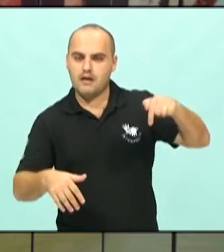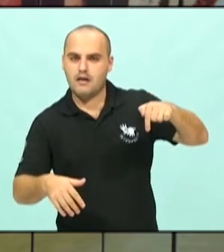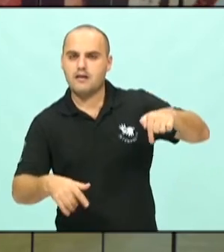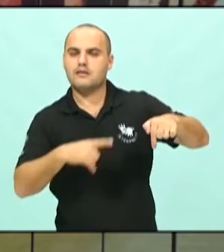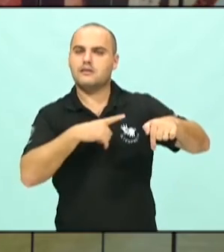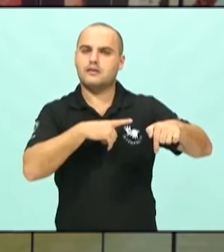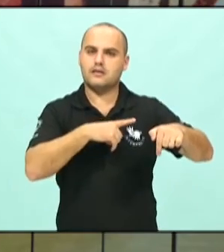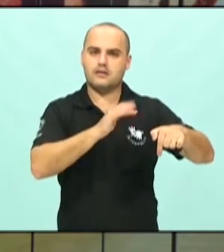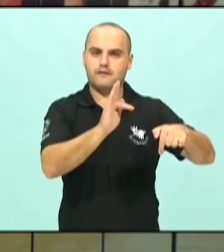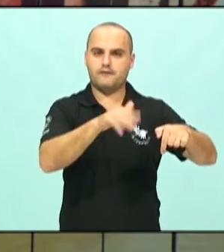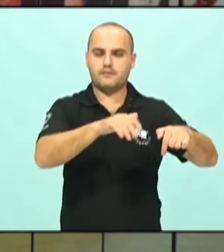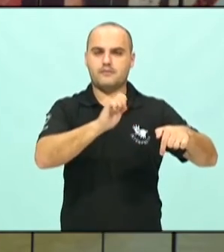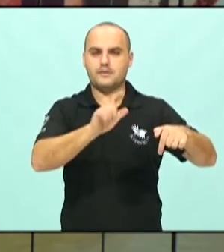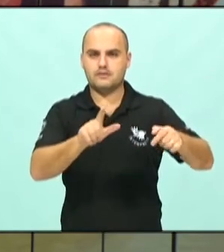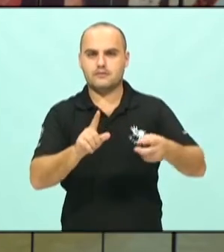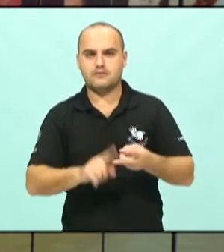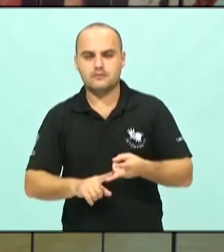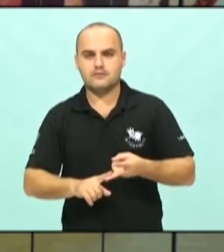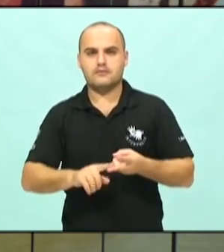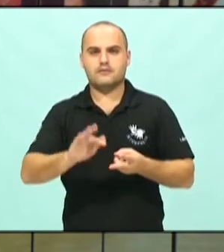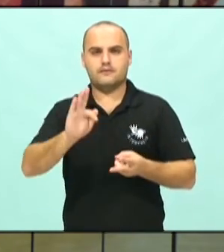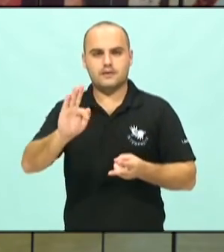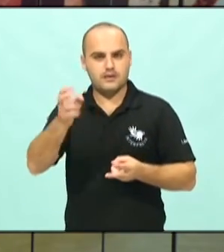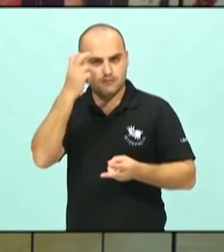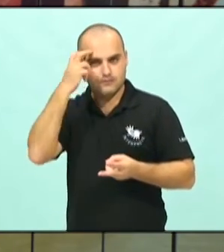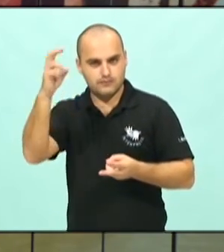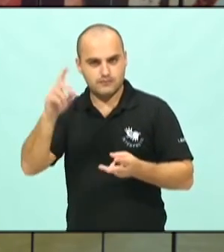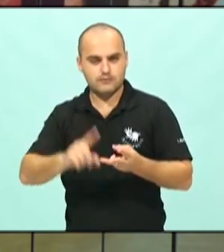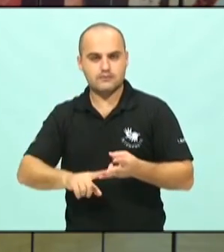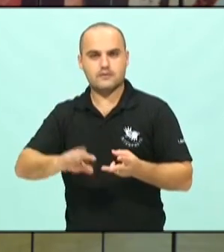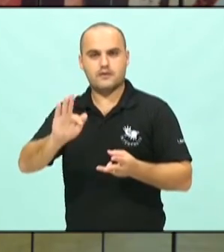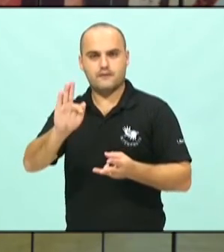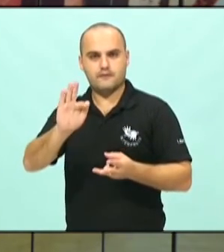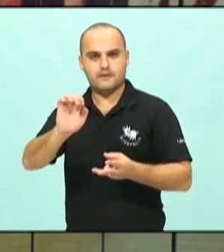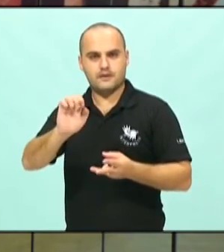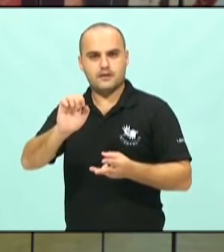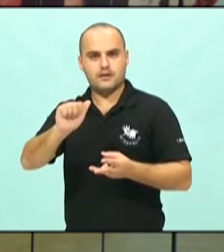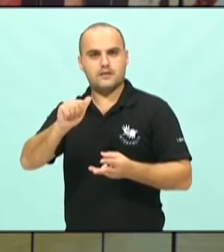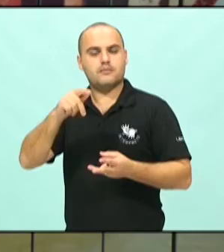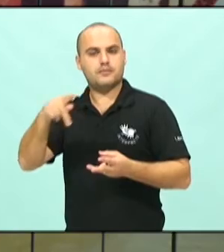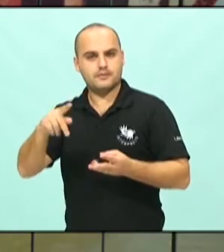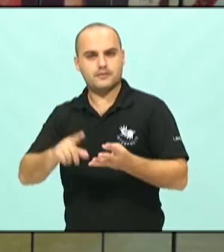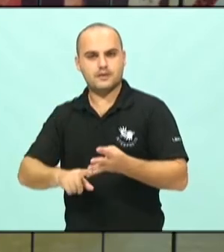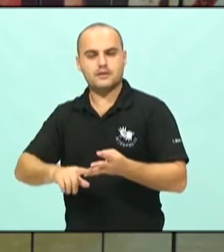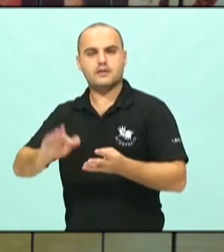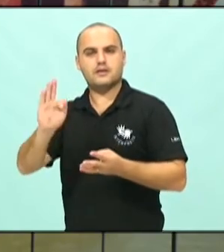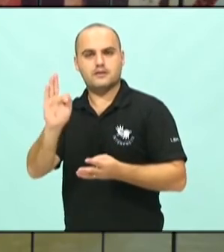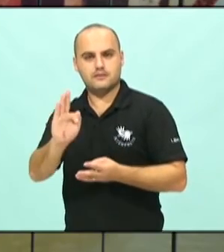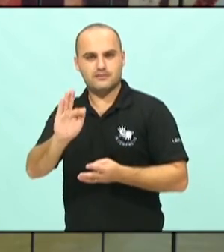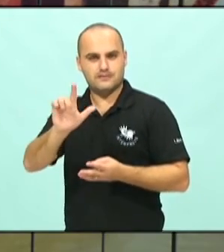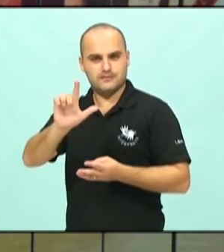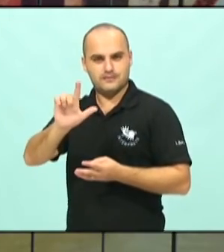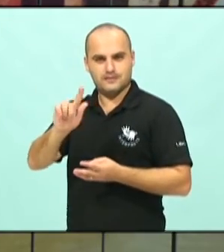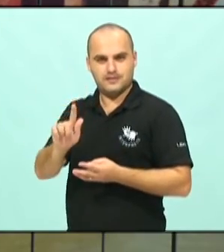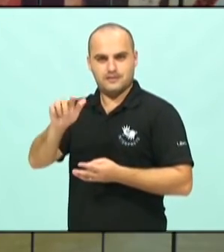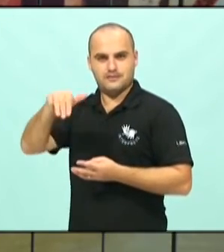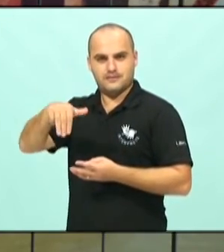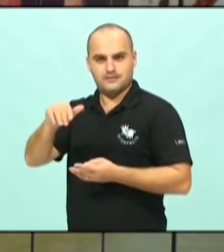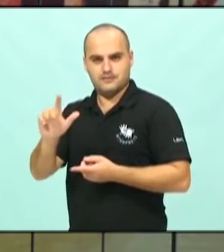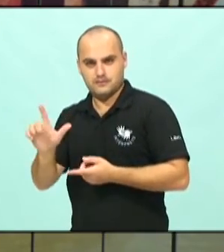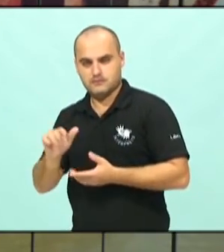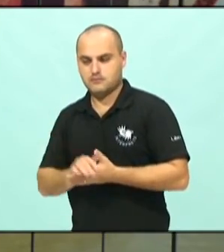comportando Fundação Municipal de Esportes, Fundação Cultural, a FEAP, que é a Escola de Governo, e a Fundação Genésio Miranda Lins. Essas